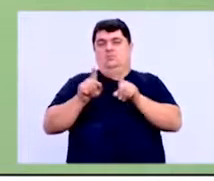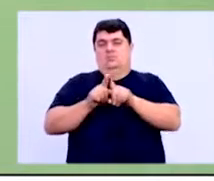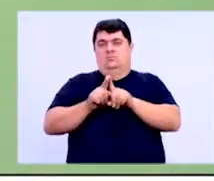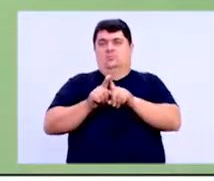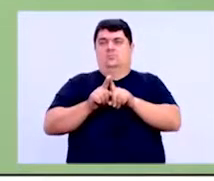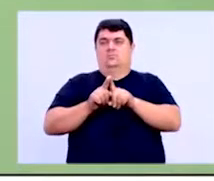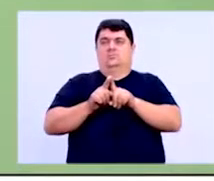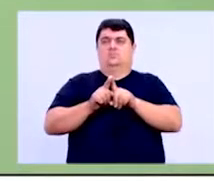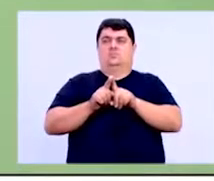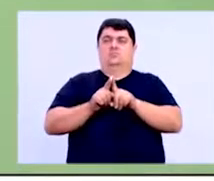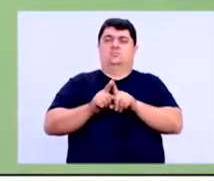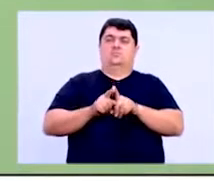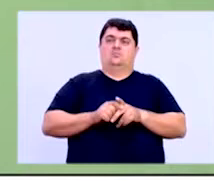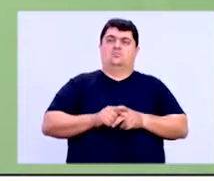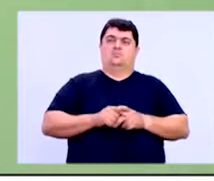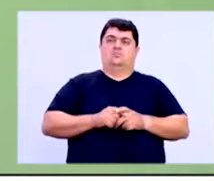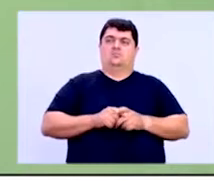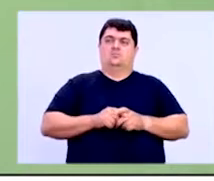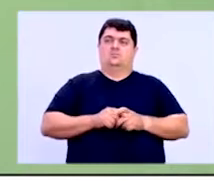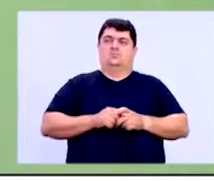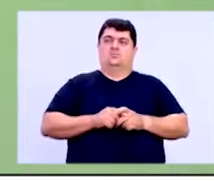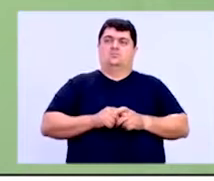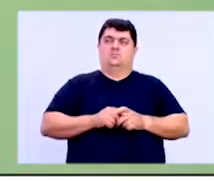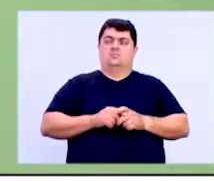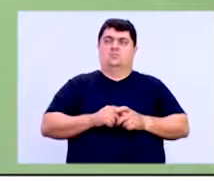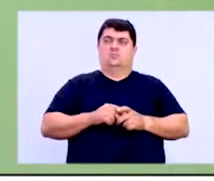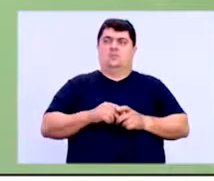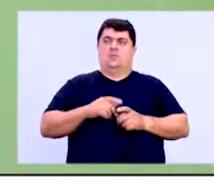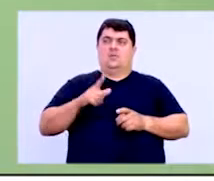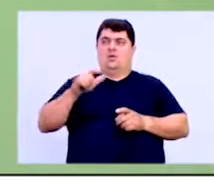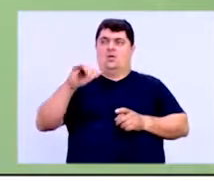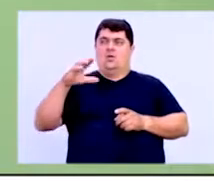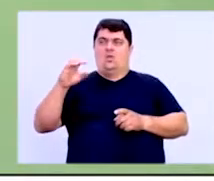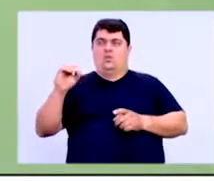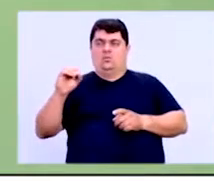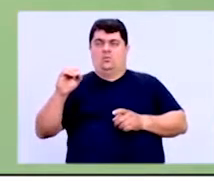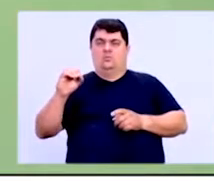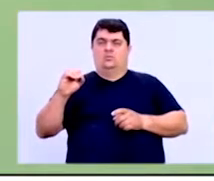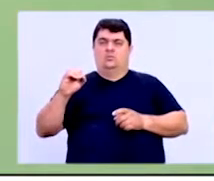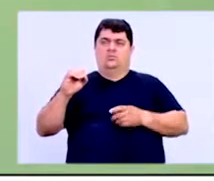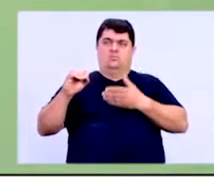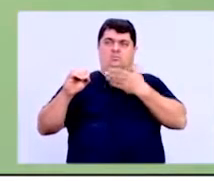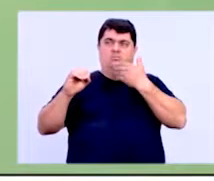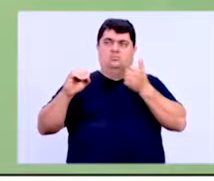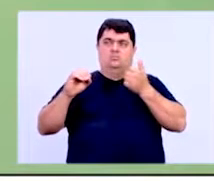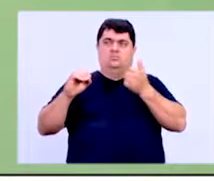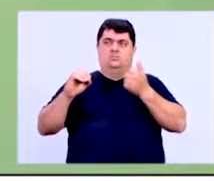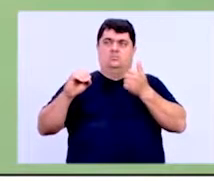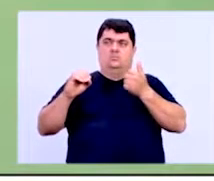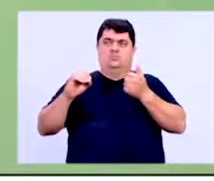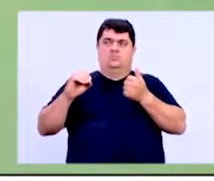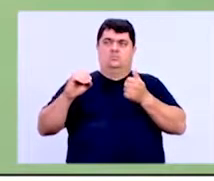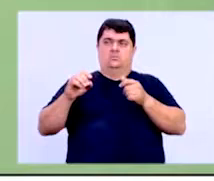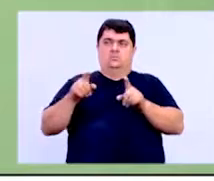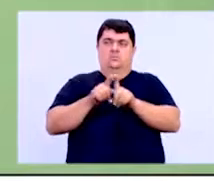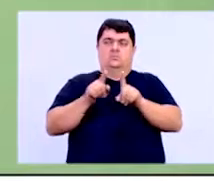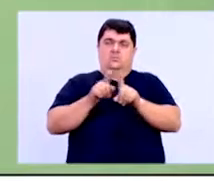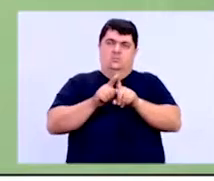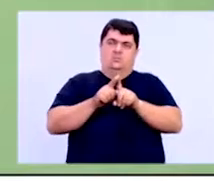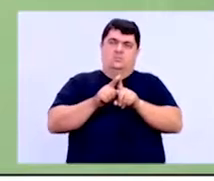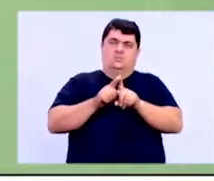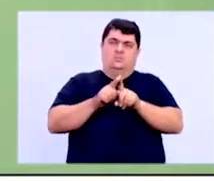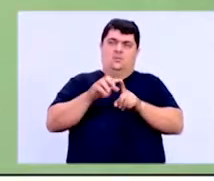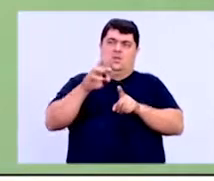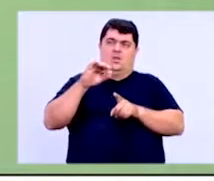Rentabilidade. Olha, esse aqui, pelo critério de lucratividade, traz um lucro maior, e a rentabilidade, tá vendo? A rentabilidade